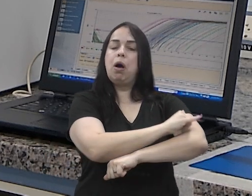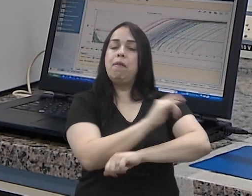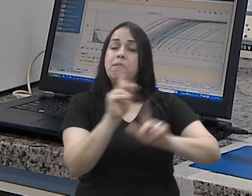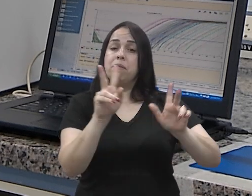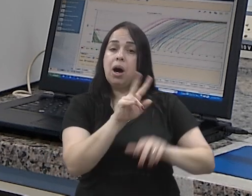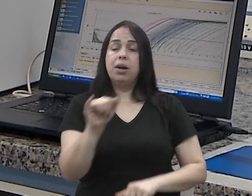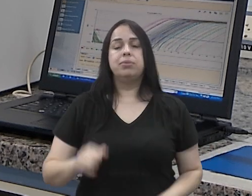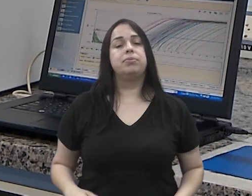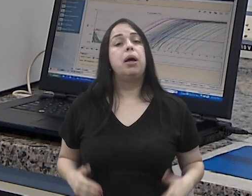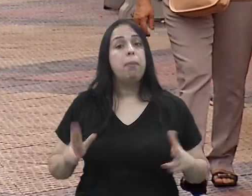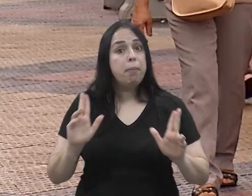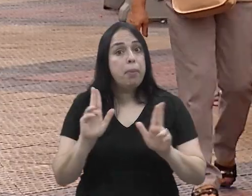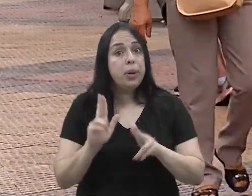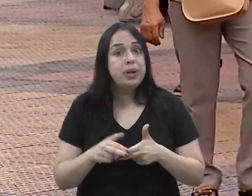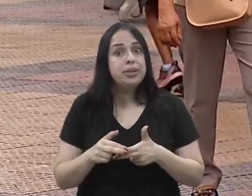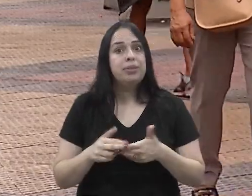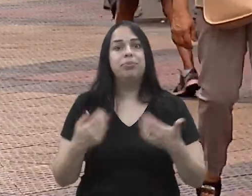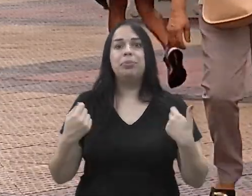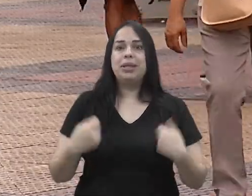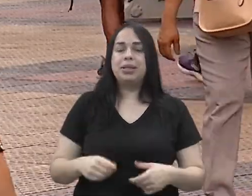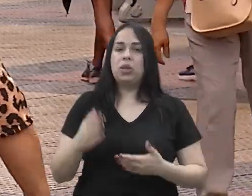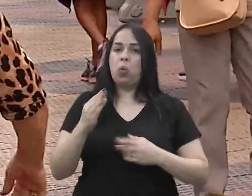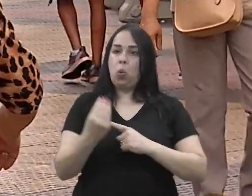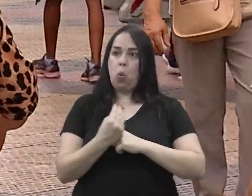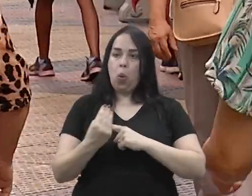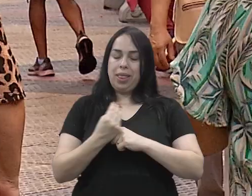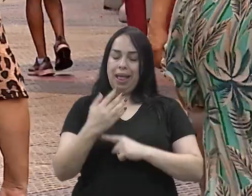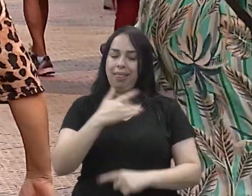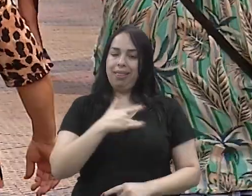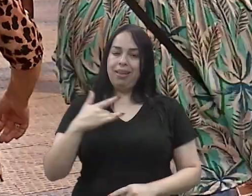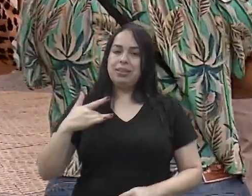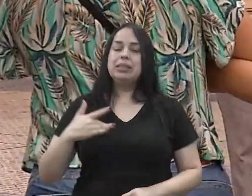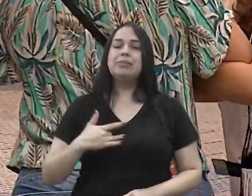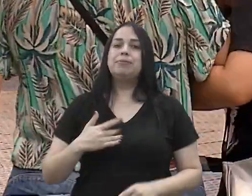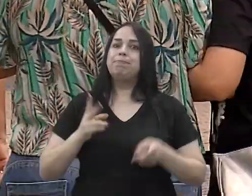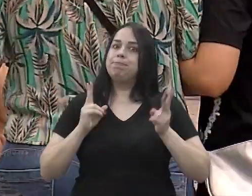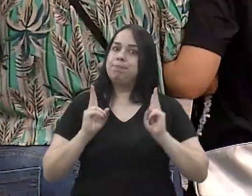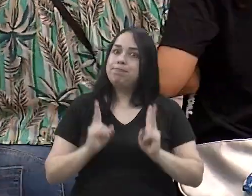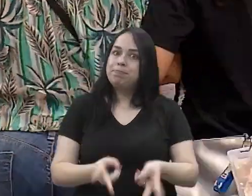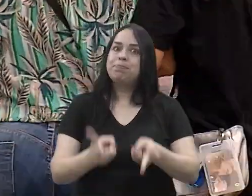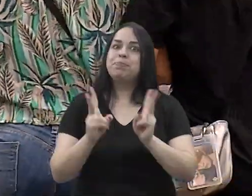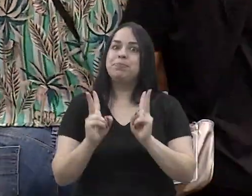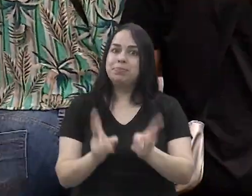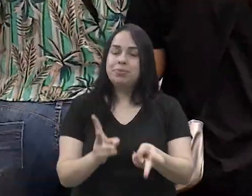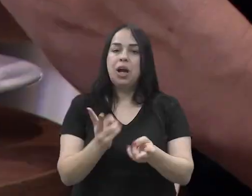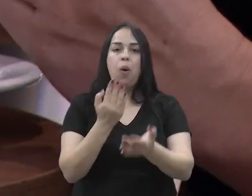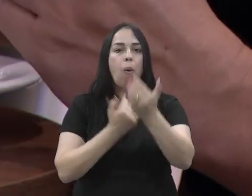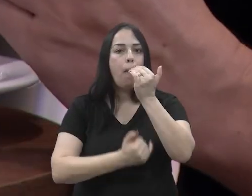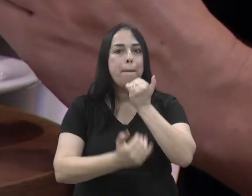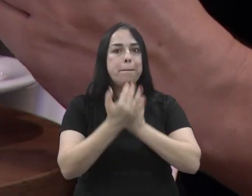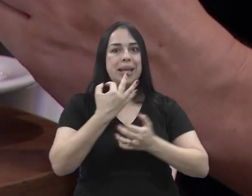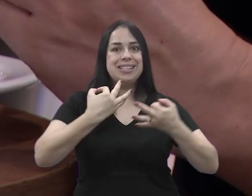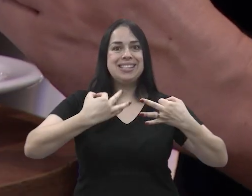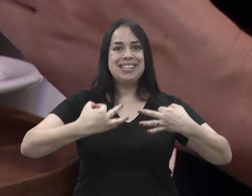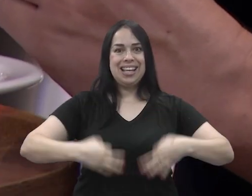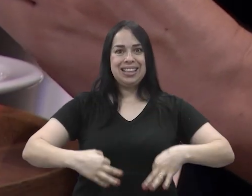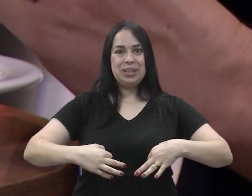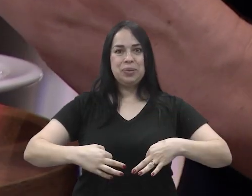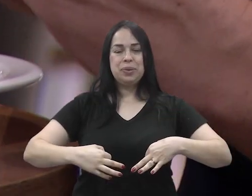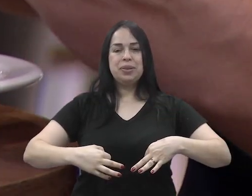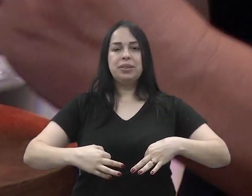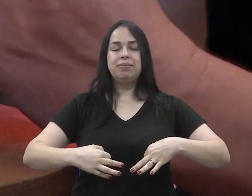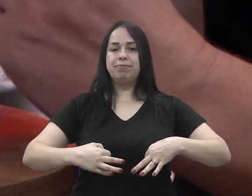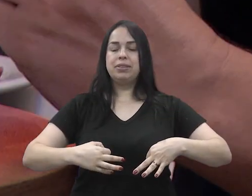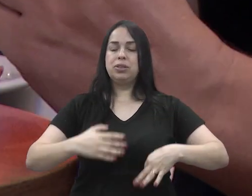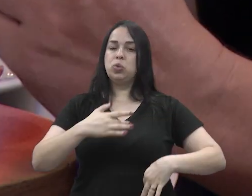tendo a predisposição genética. Diante disso, é preciso que o cuidado com a saúde seja constante. Hábitos alimentares devem